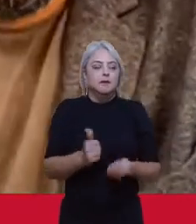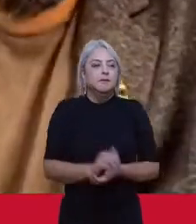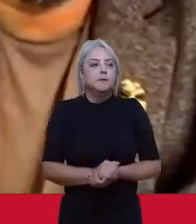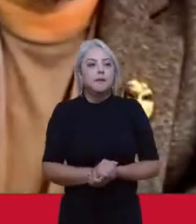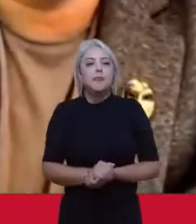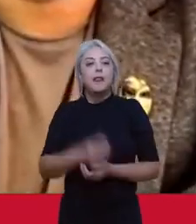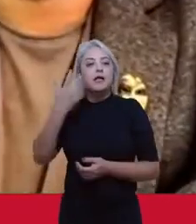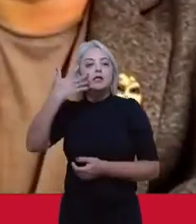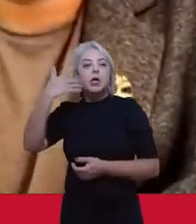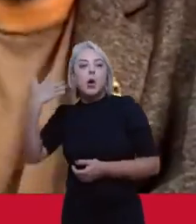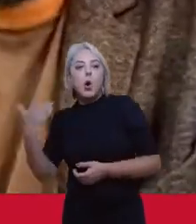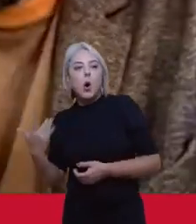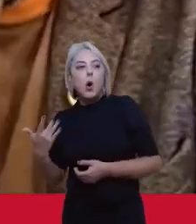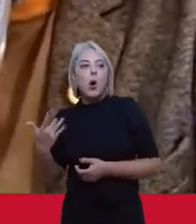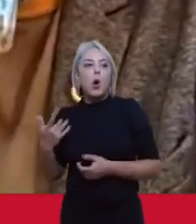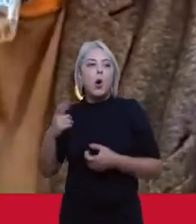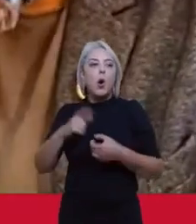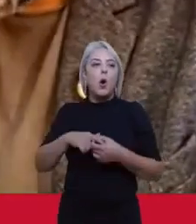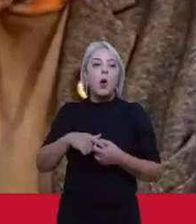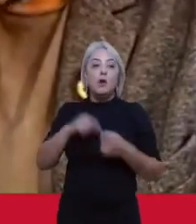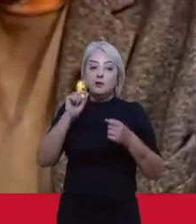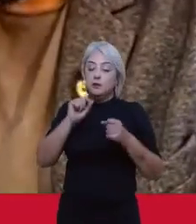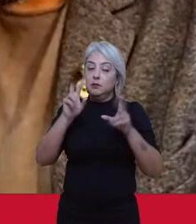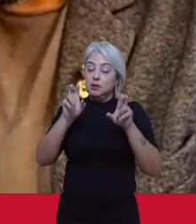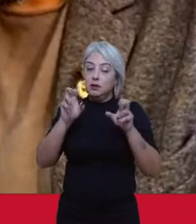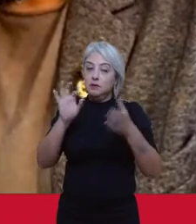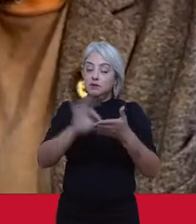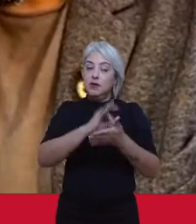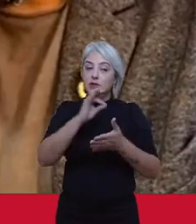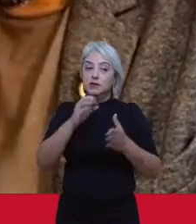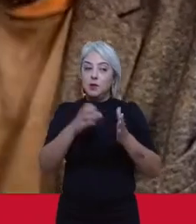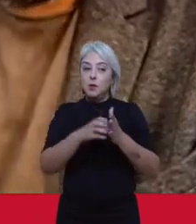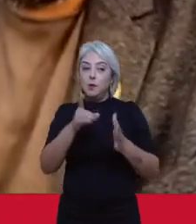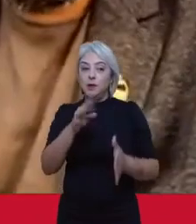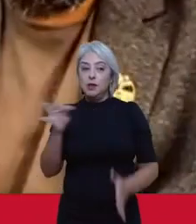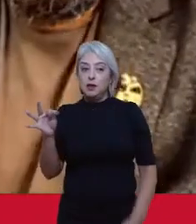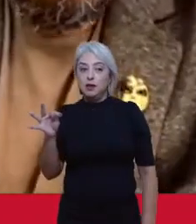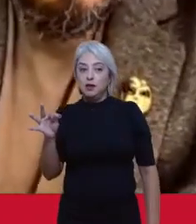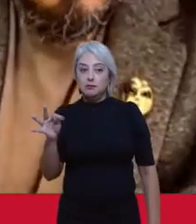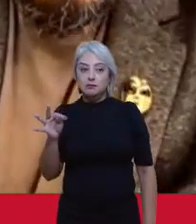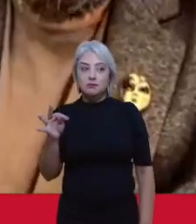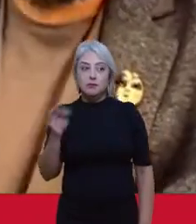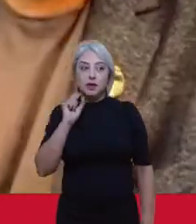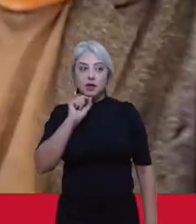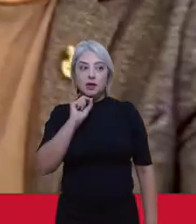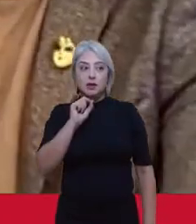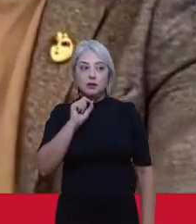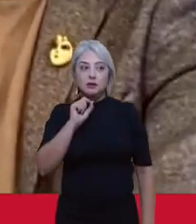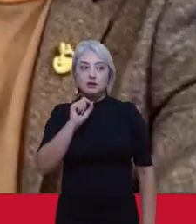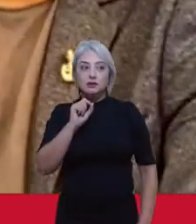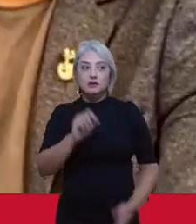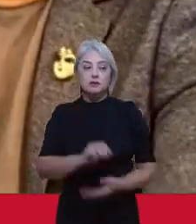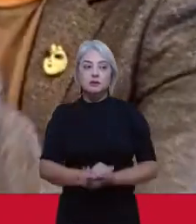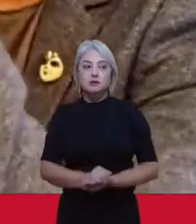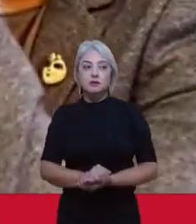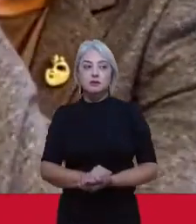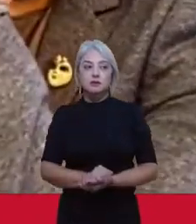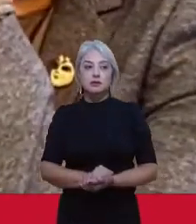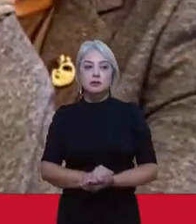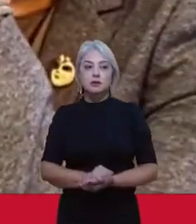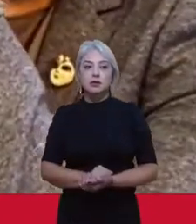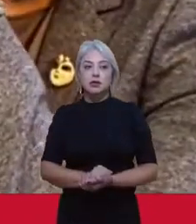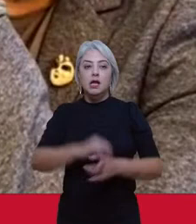Eu vou voltar depois ao tema porquê da filiação ao PT. Mas, neste momento, você falou da questão do